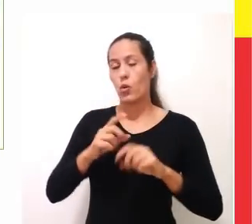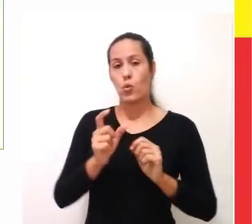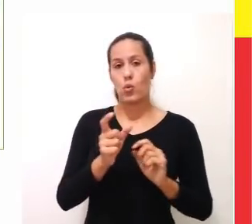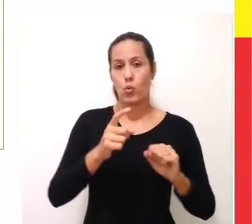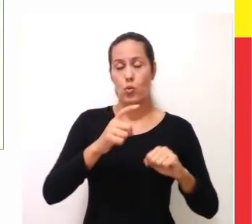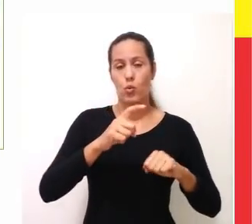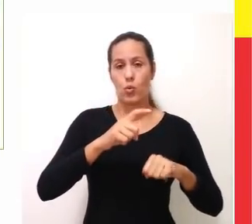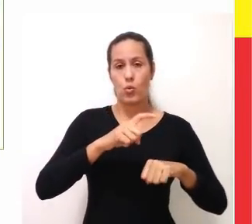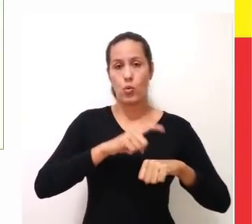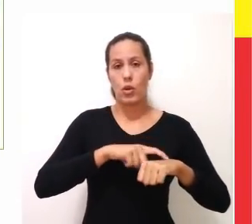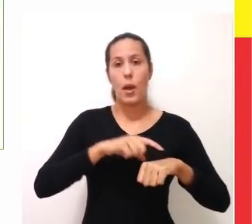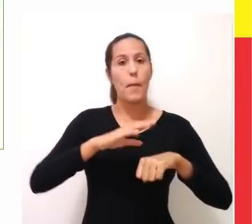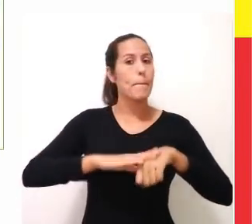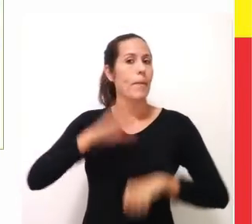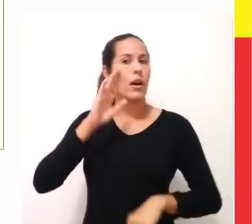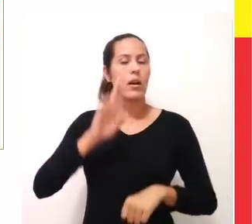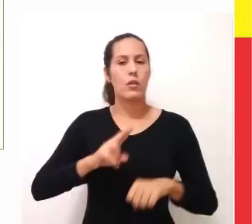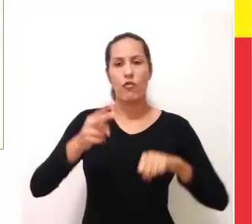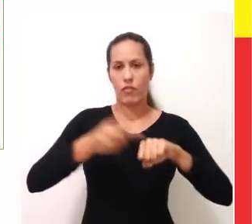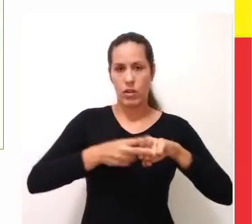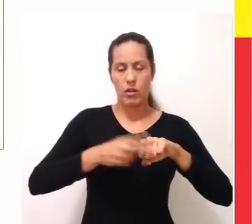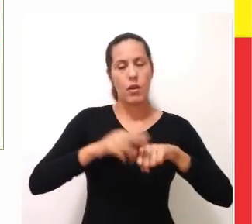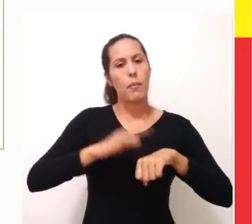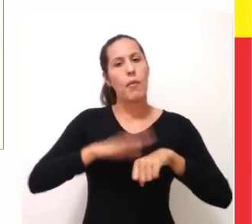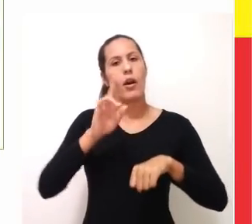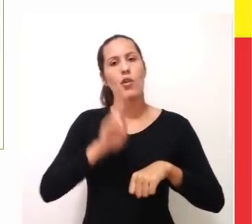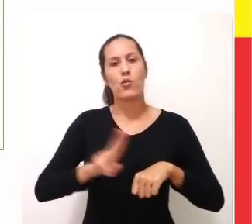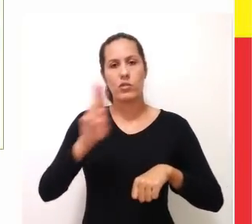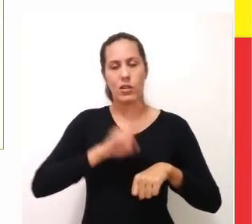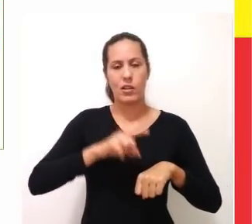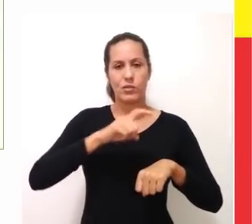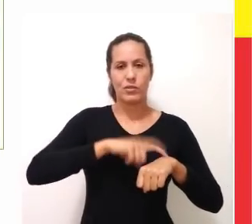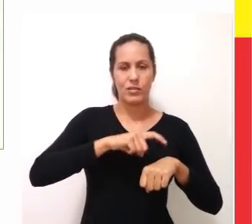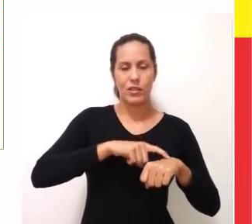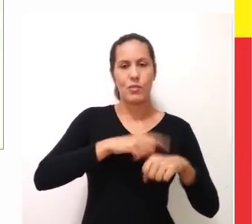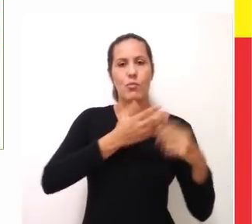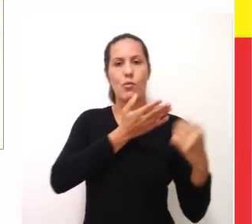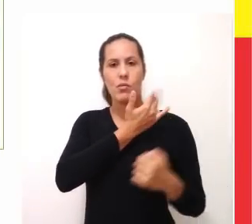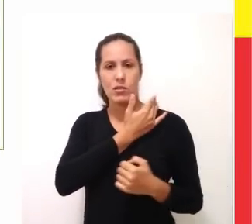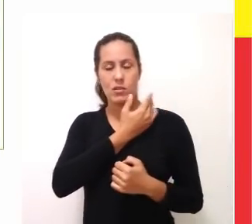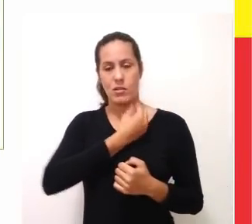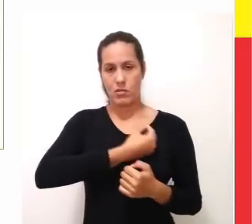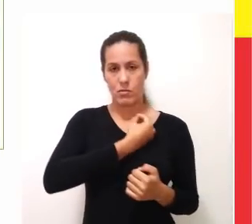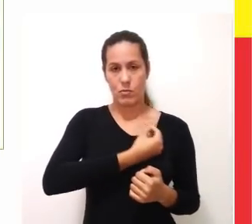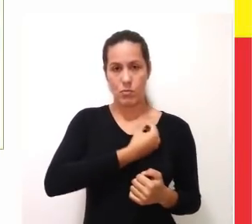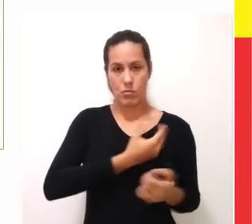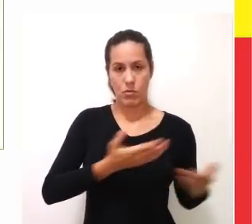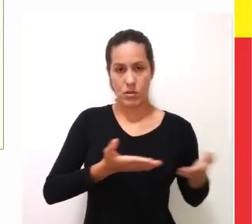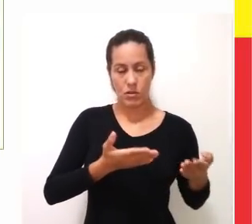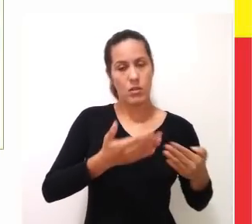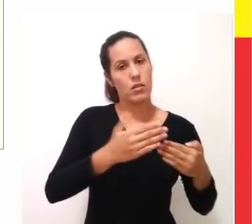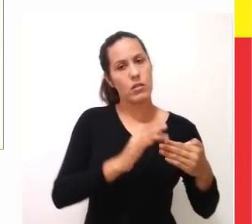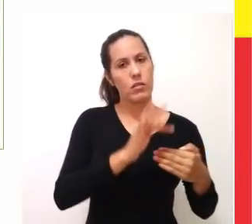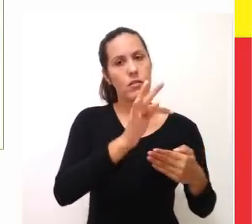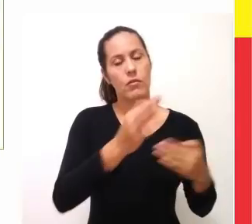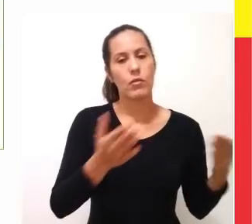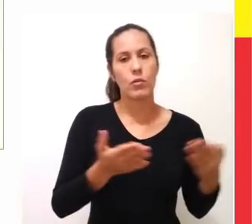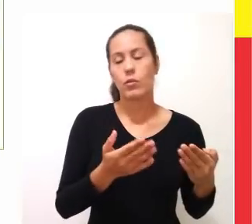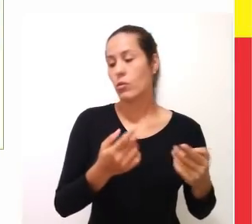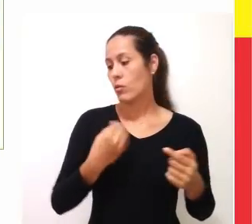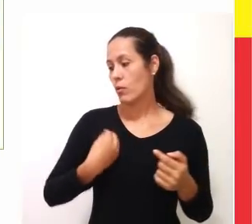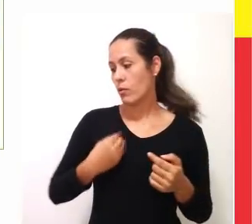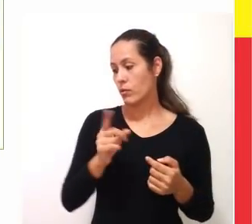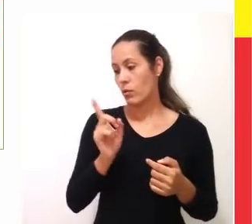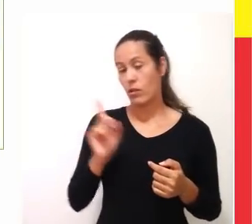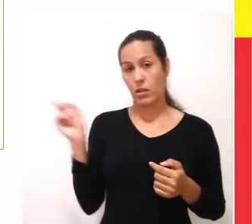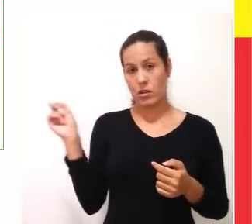verbais mais utilizados, eu coloquei os mais utilizados e não o único, e recomendados em textos jornalísticos são o